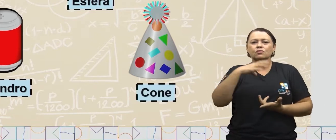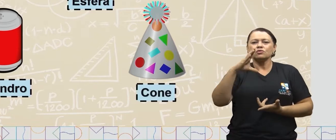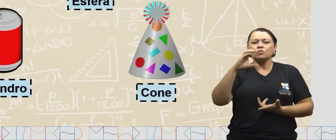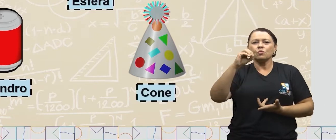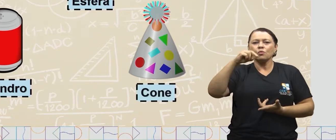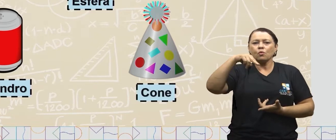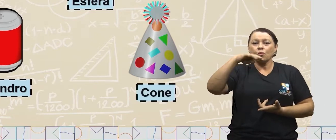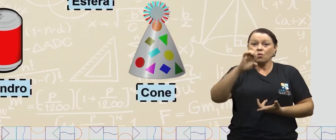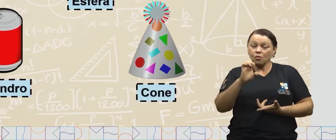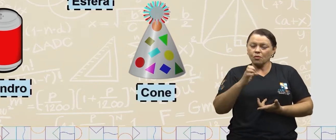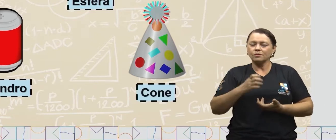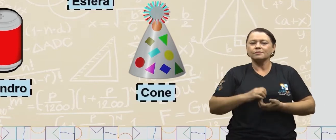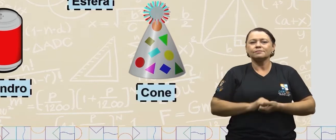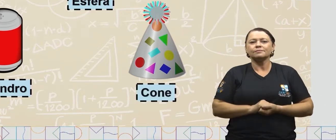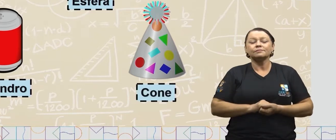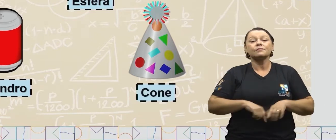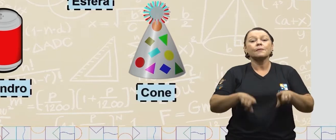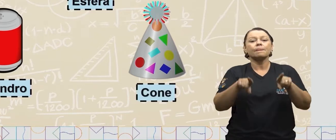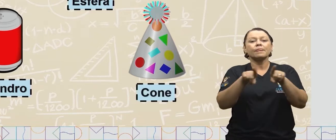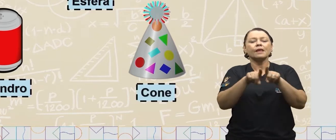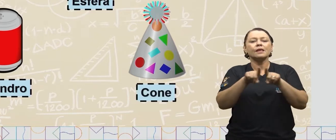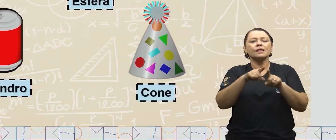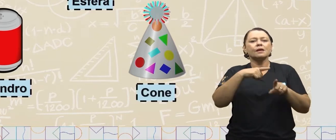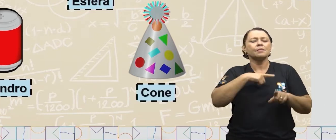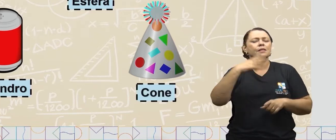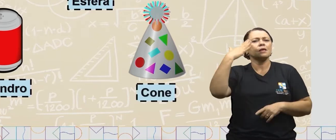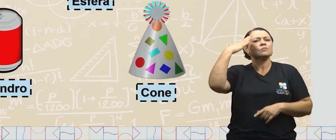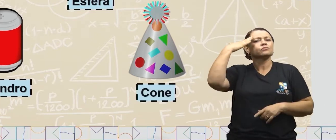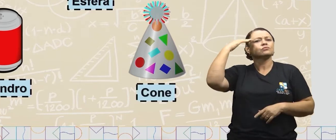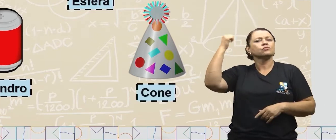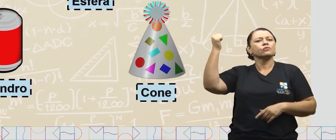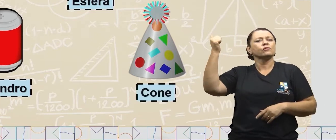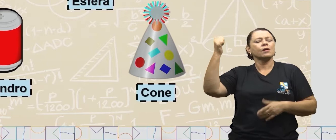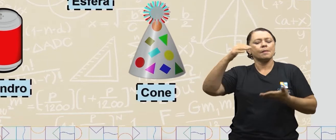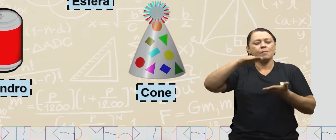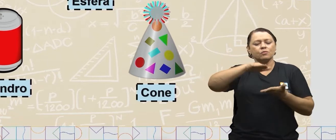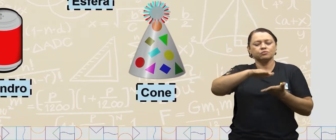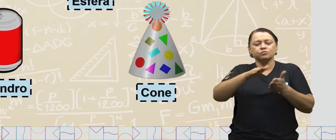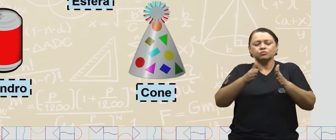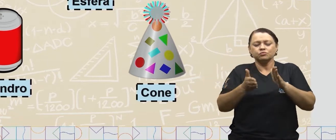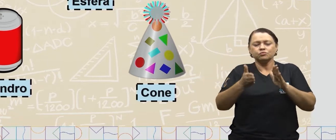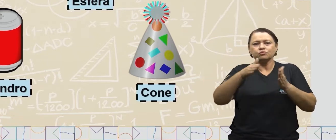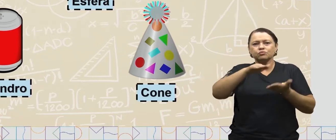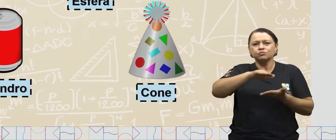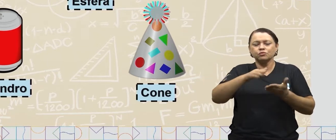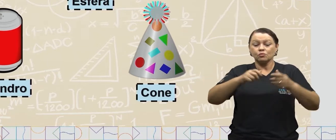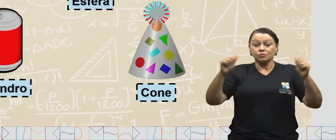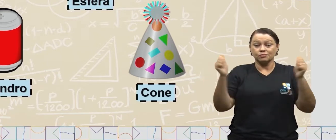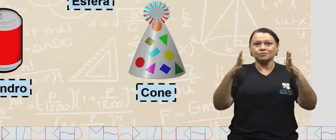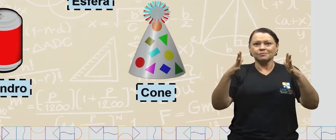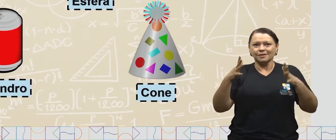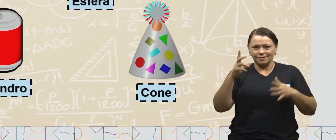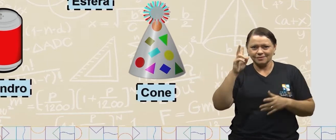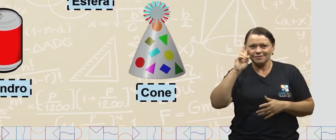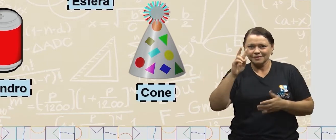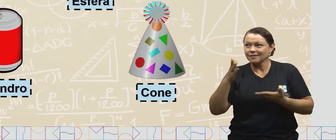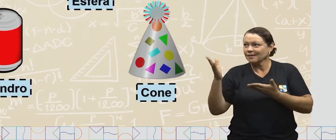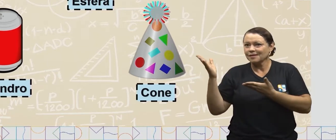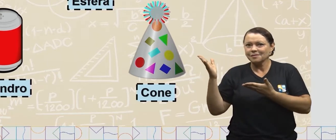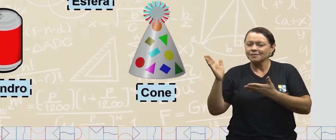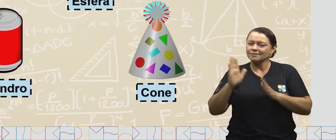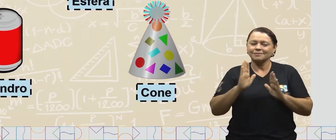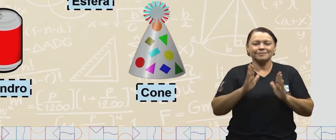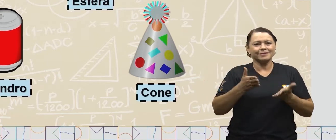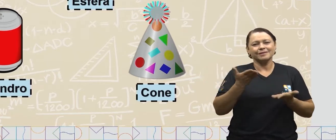Muito bem. E a seguir, temos a imagem do famoso cubo mágico, cujo nome já nos diz que formato